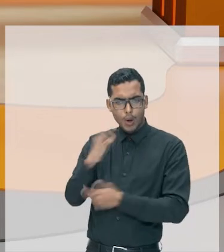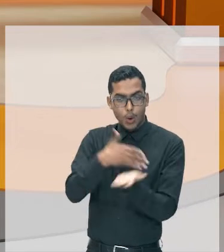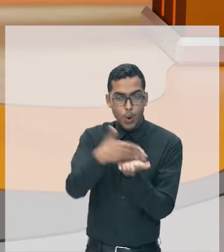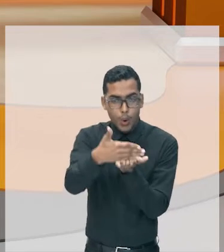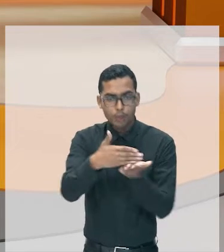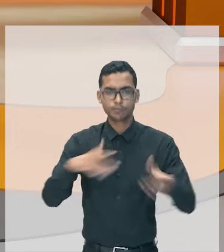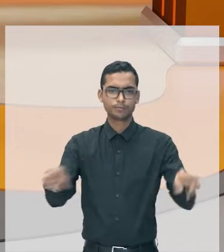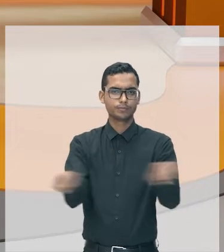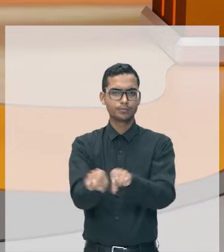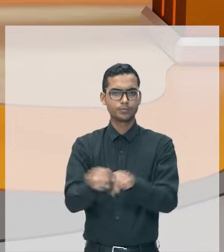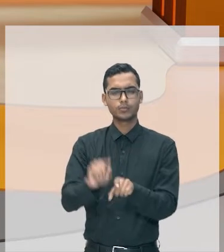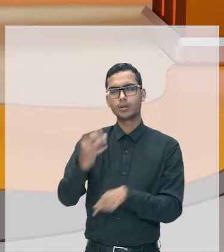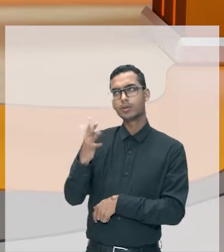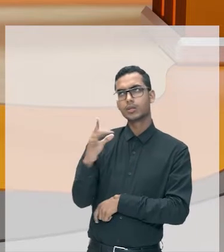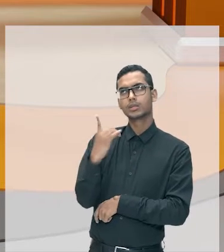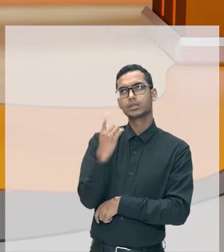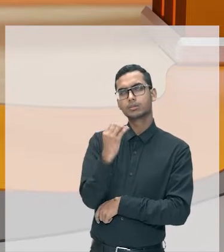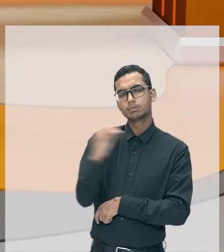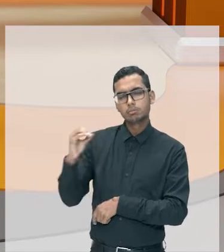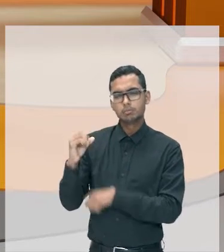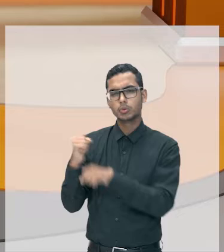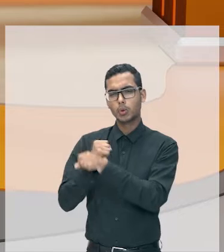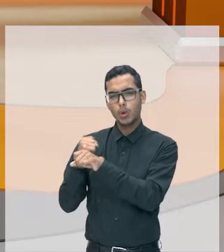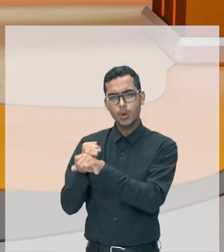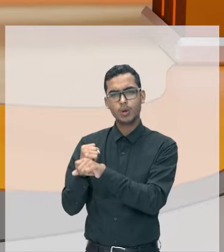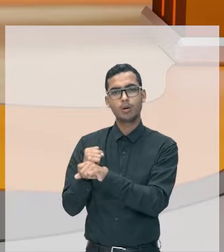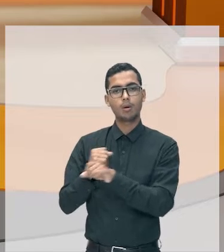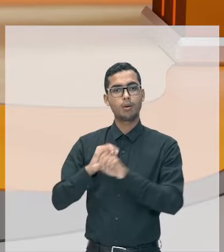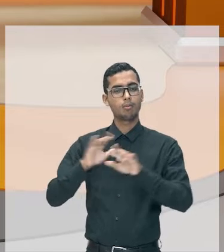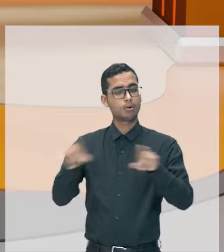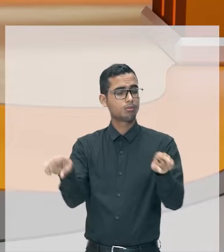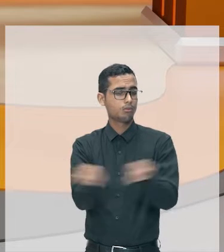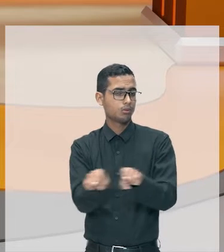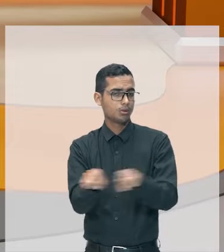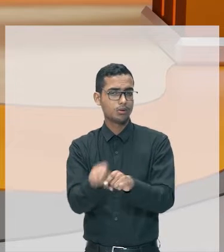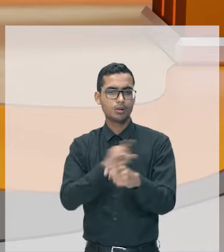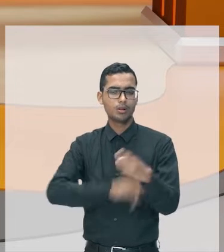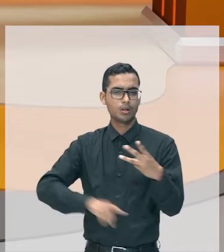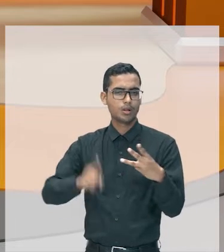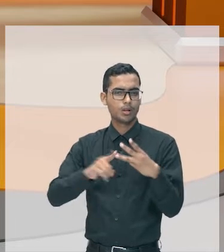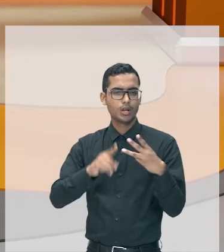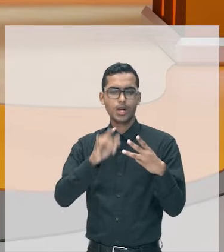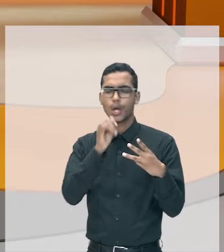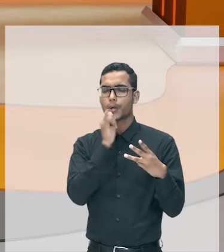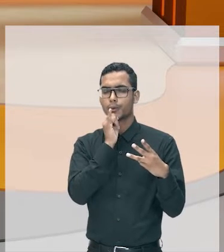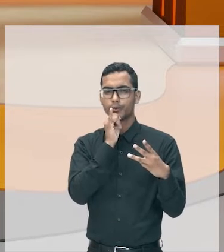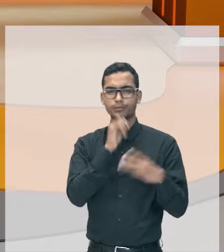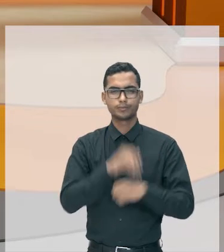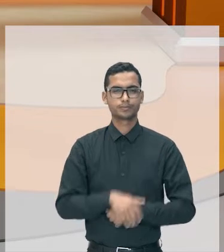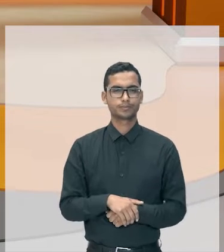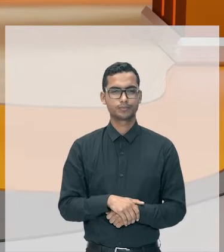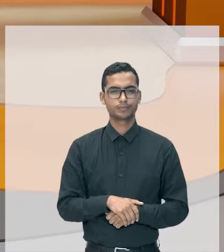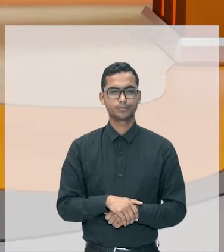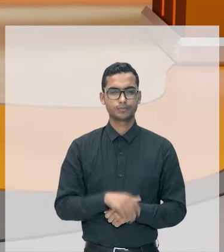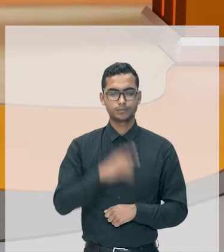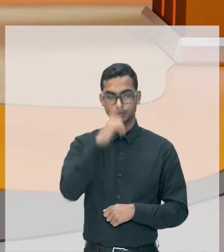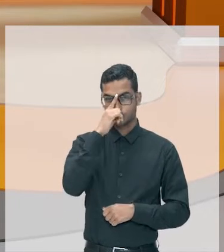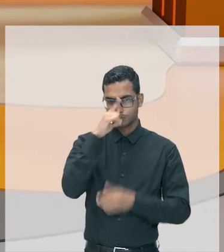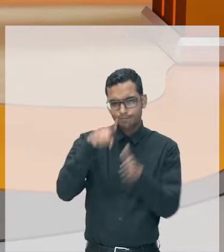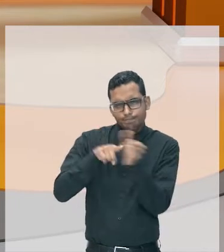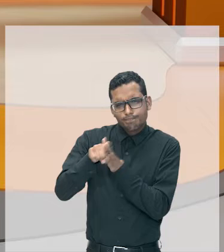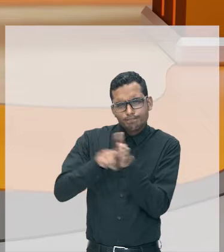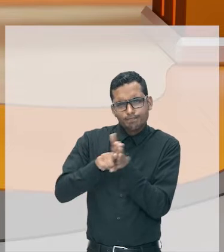ou menos 100 anos na história, assim como também pode tentar investigar e